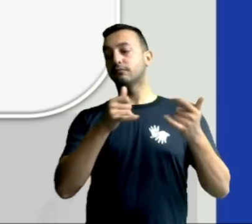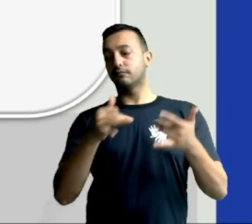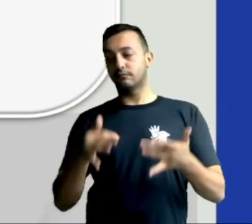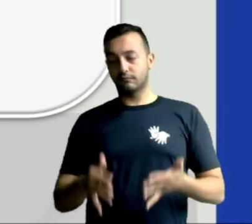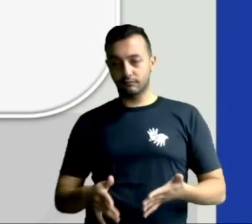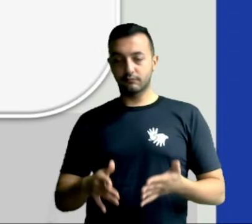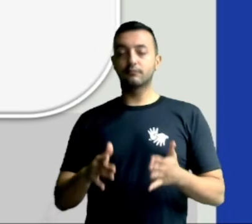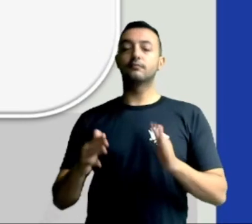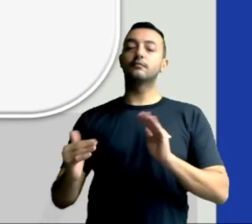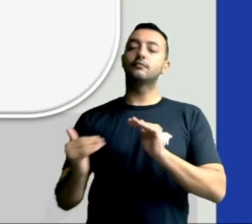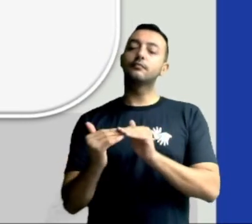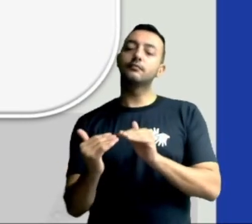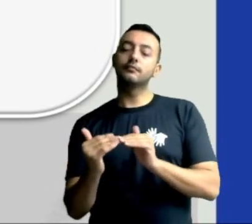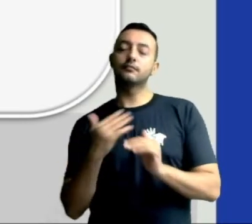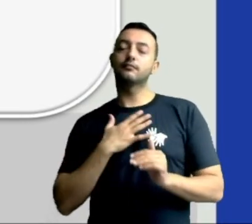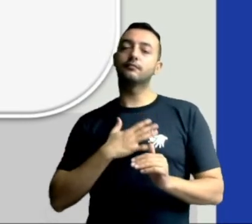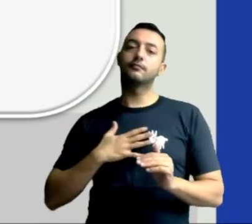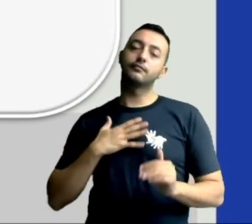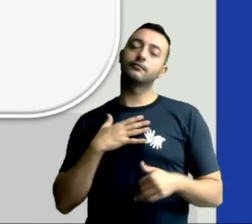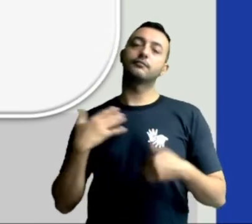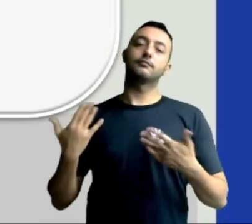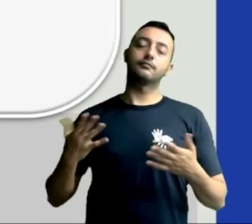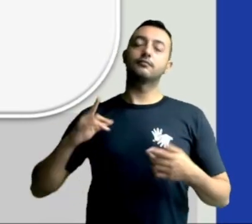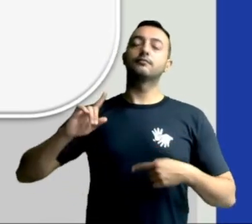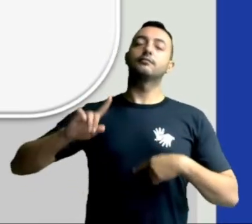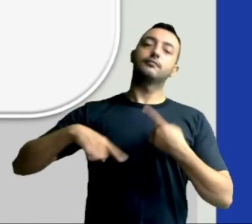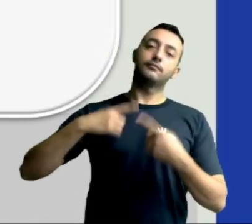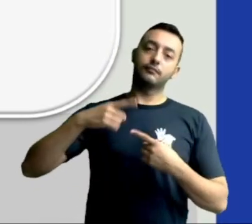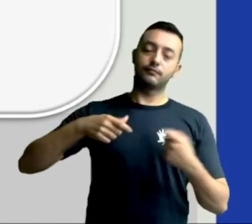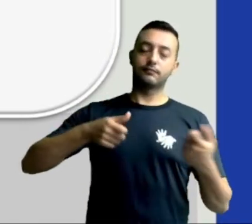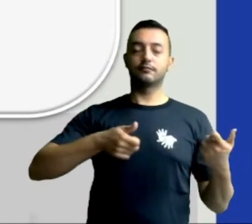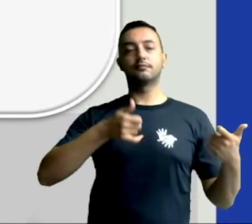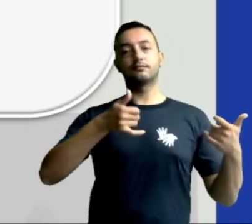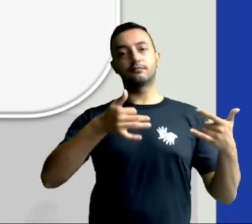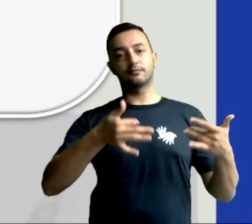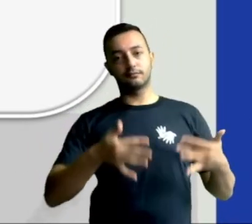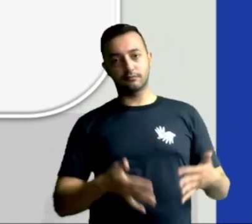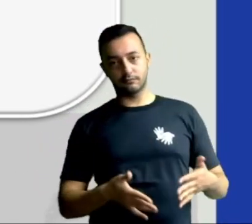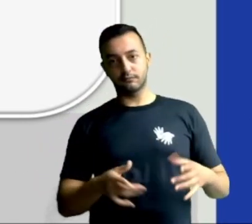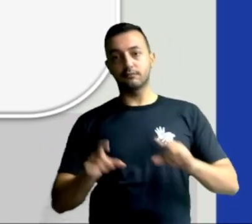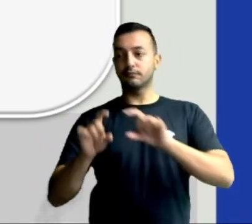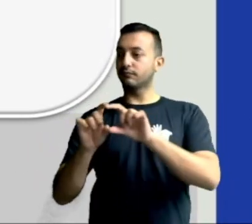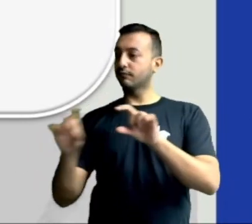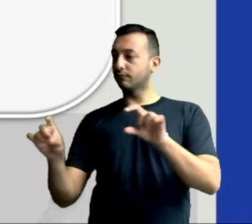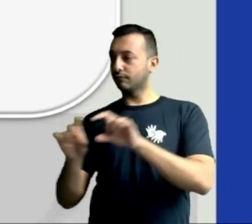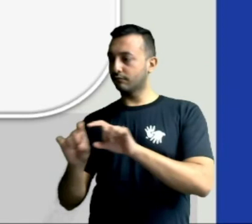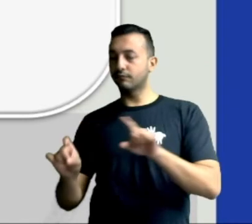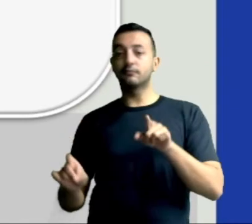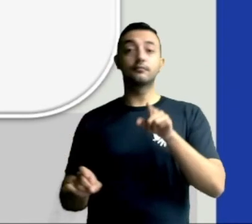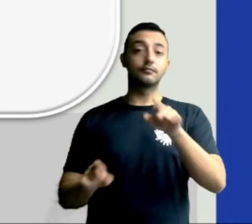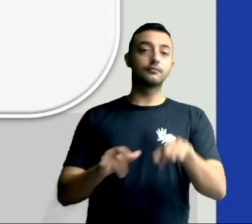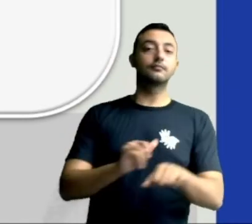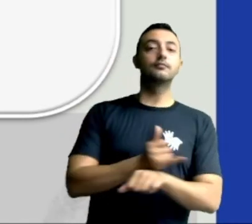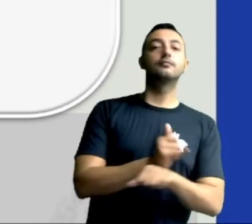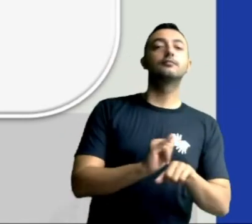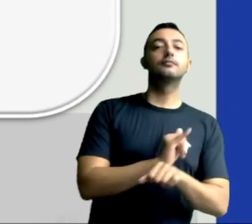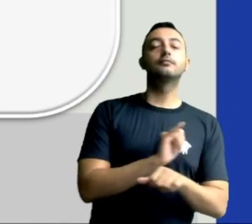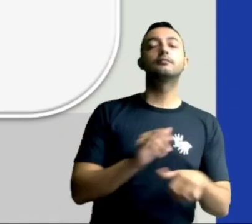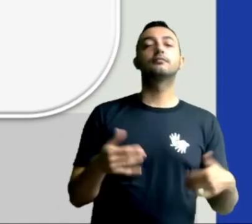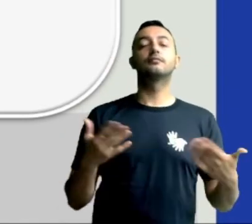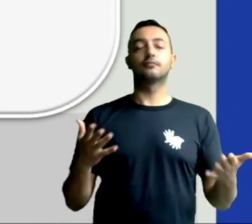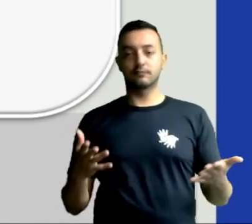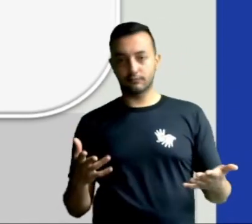texto se identifica e após explicar a relação entre essa parte e a tua estratégia. Lembra